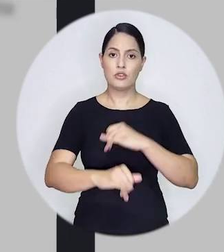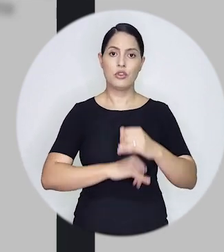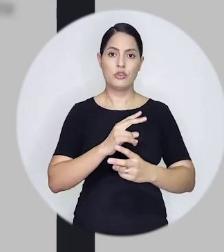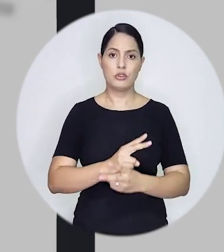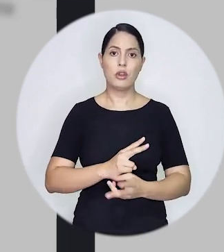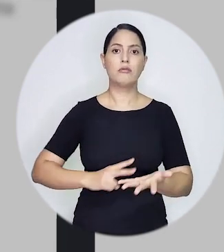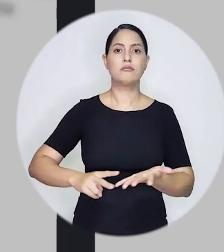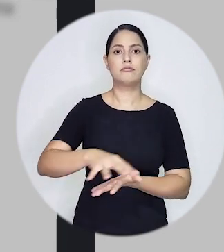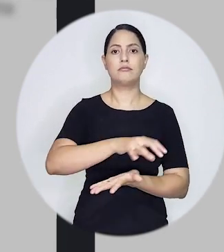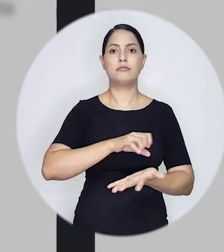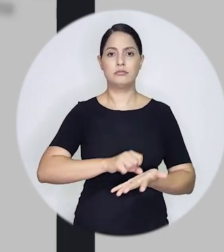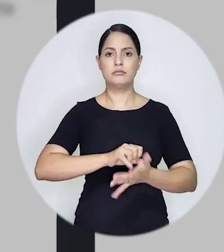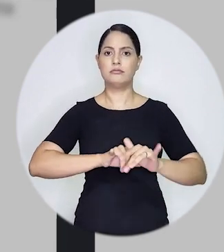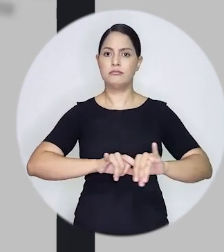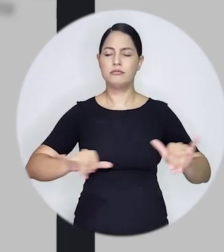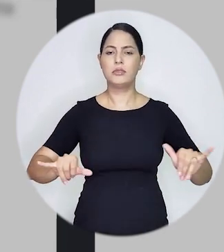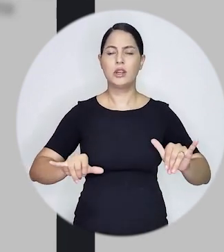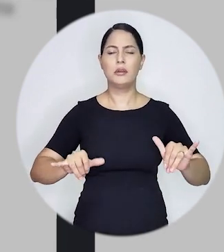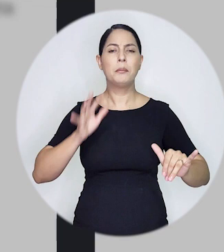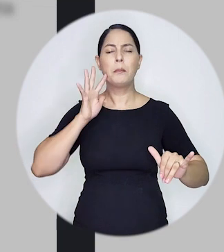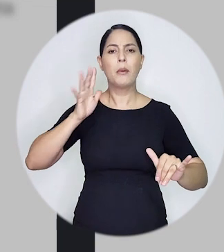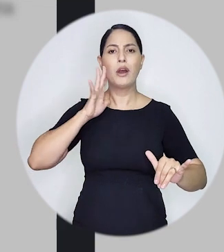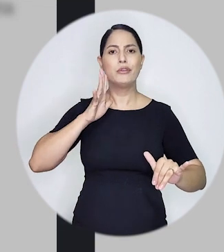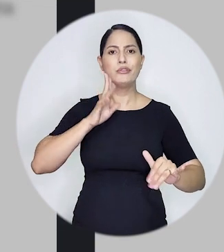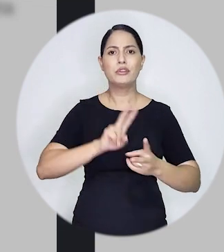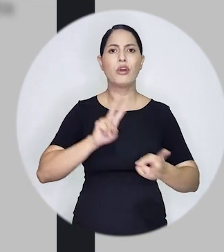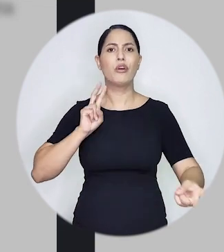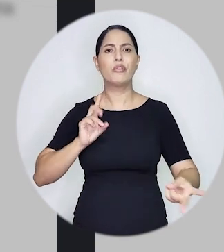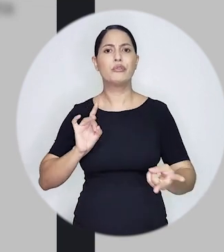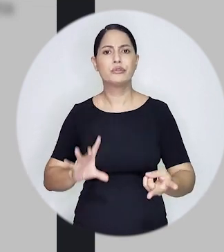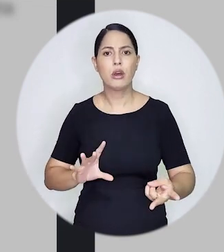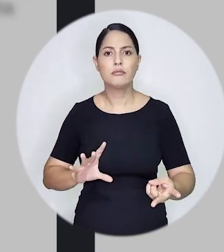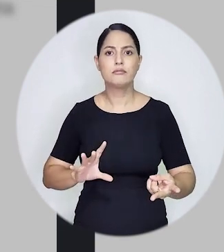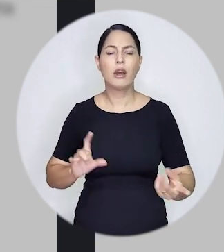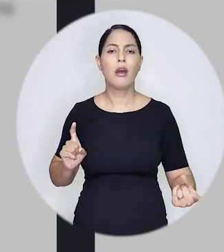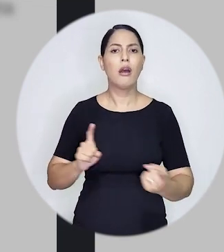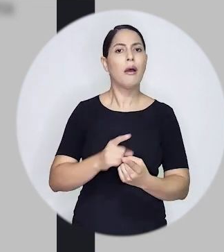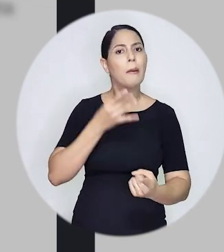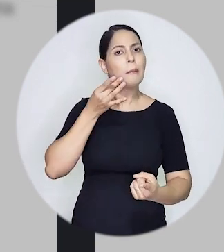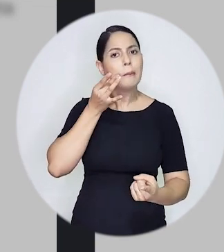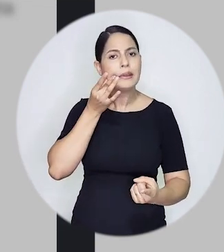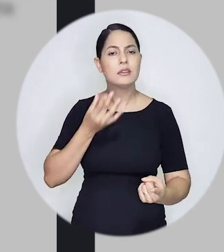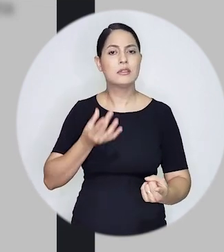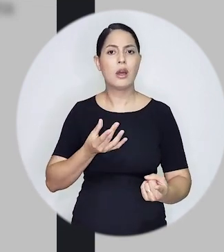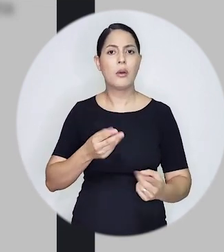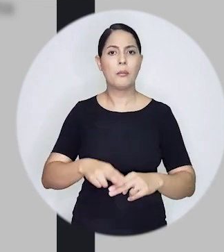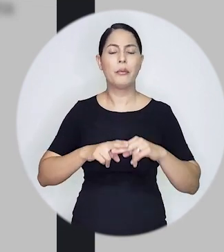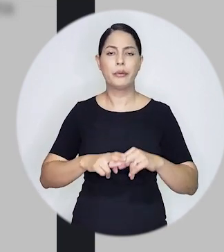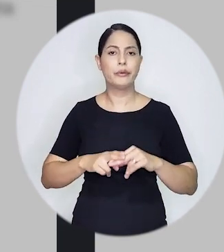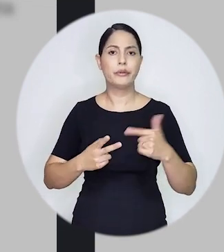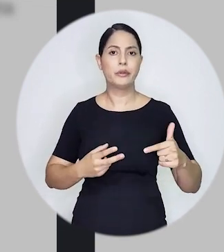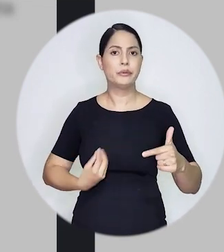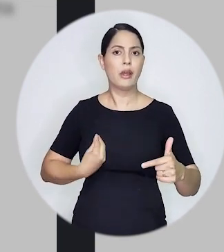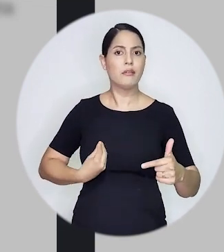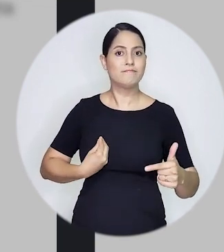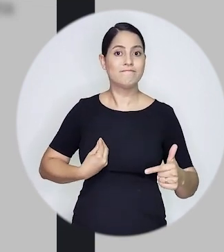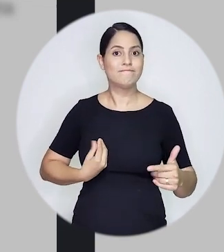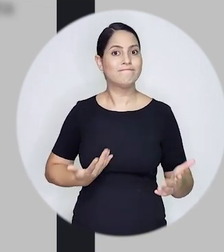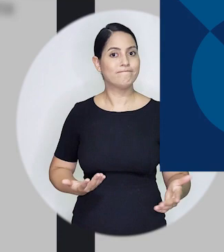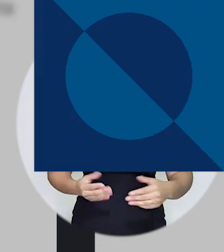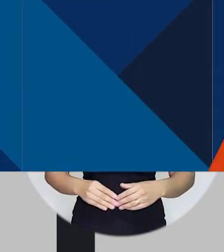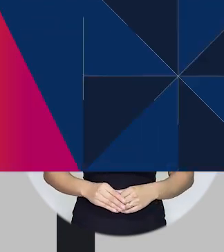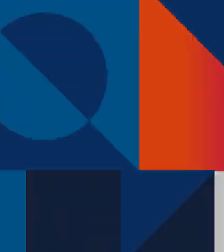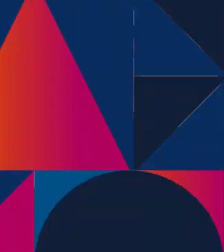atuar digitalmente, bem como não tenha a possibilidade de despachar com magistrados presencialmente devido à ausência destes do fórum.